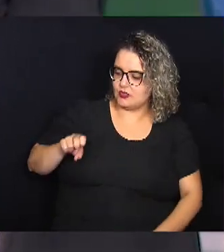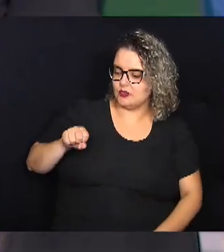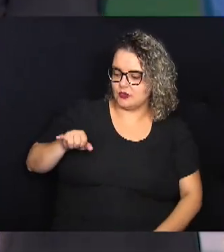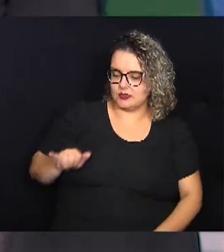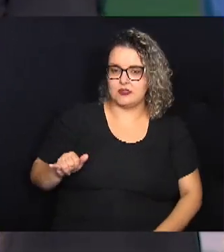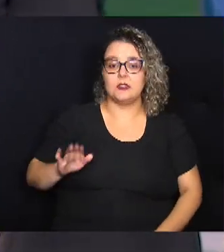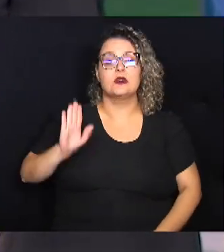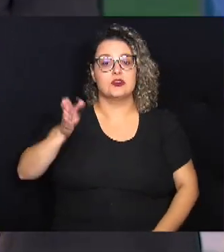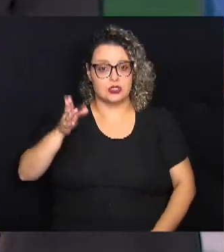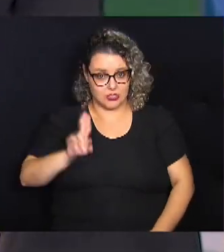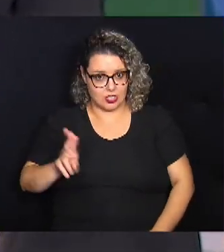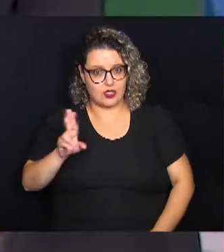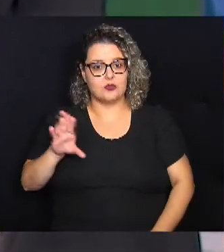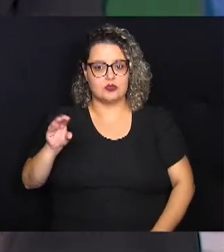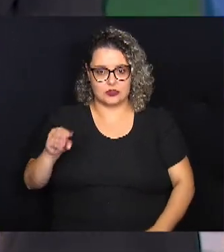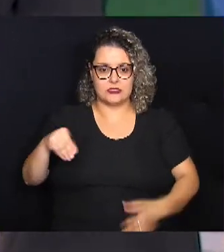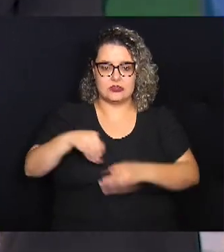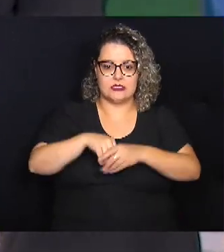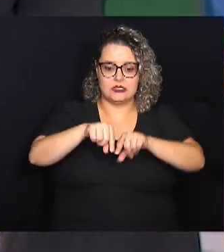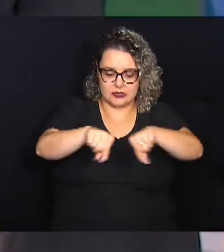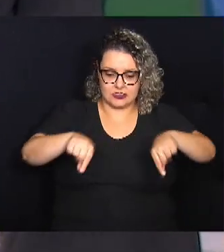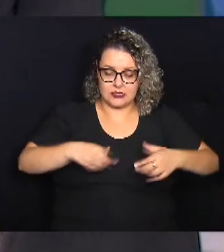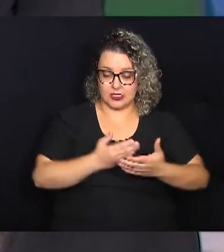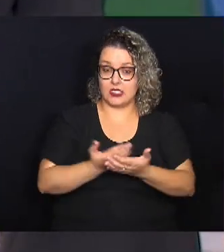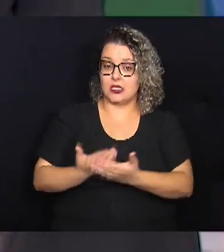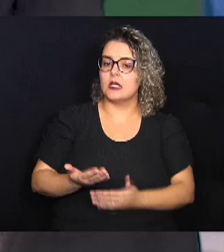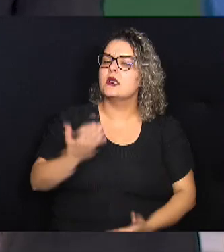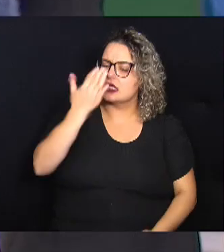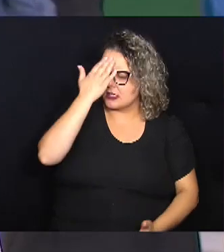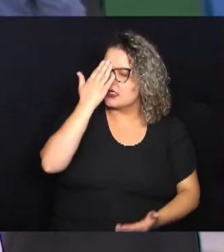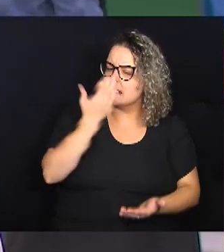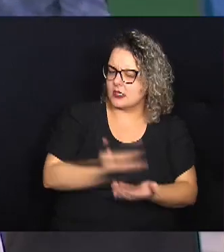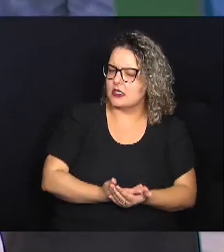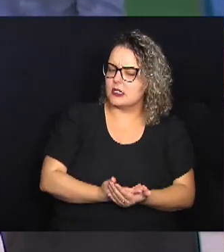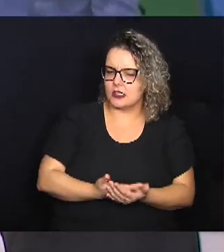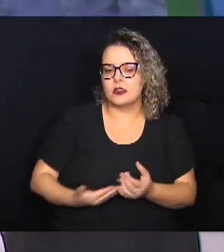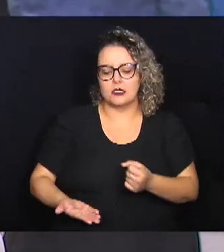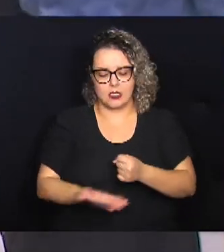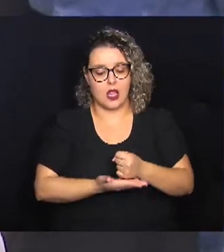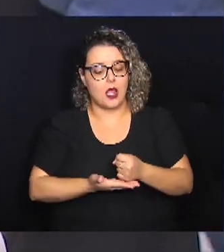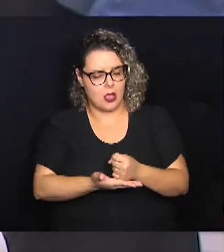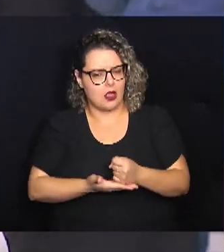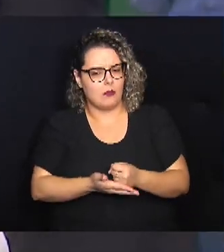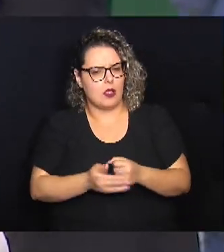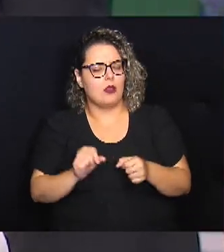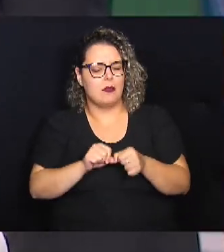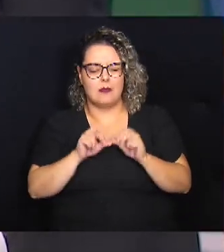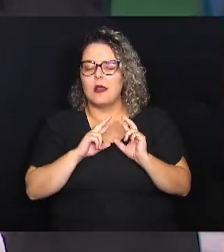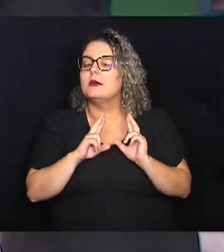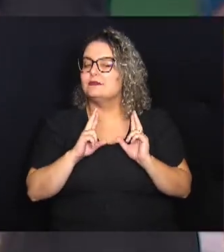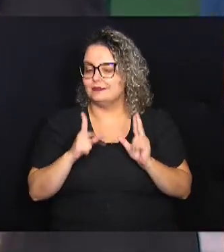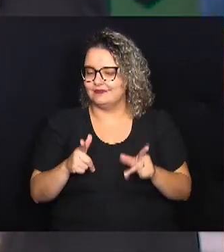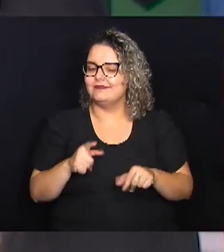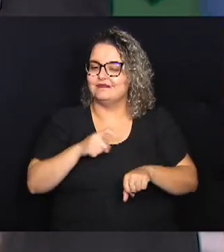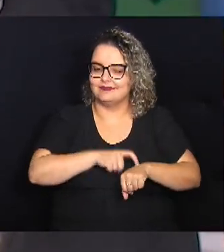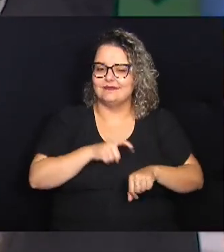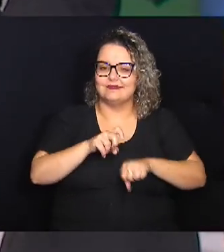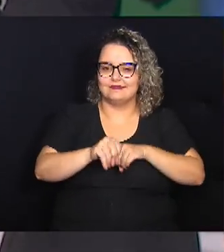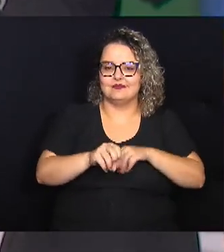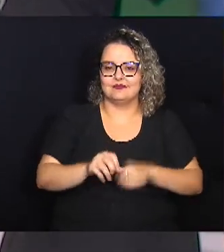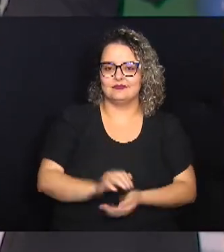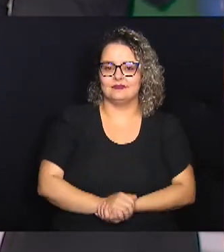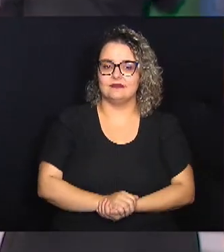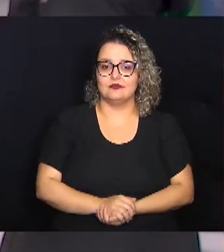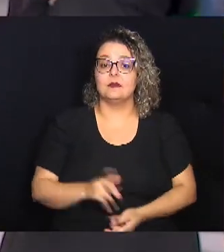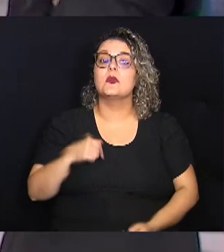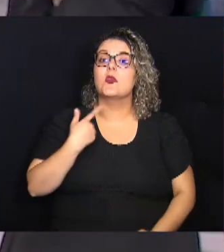utiliza o fantoche em sala de aula e acredita que a fundamentação vai fazer a diferença na hora de ensinar.